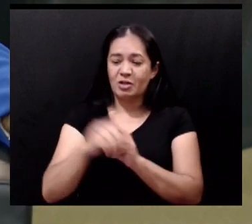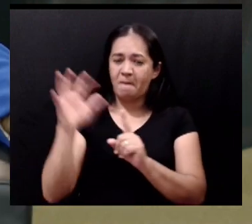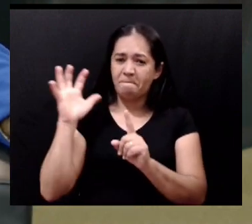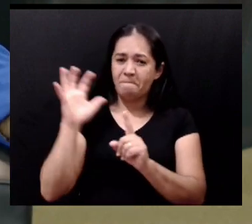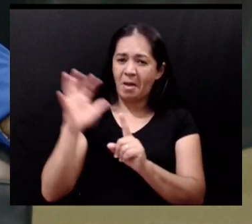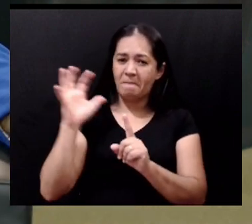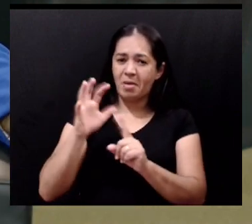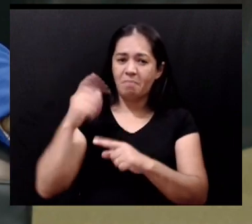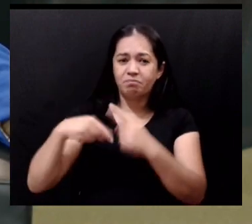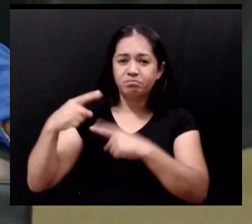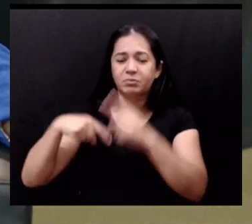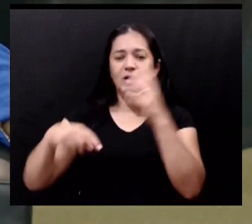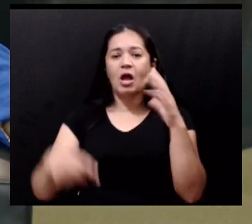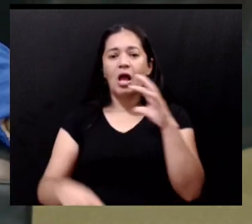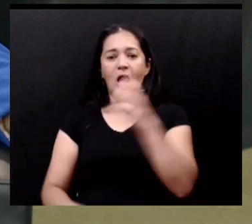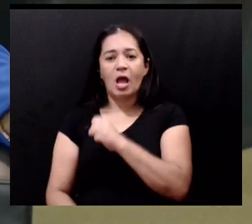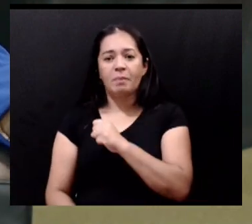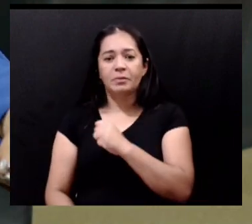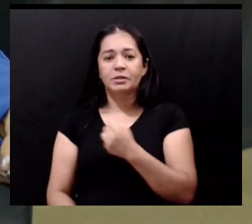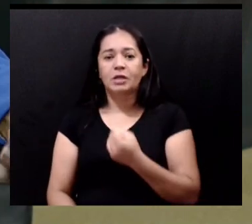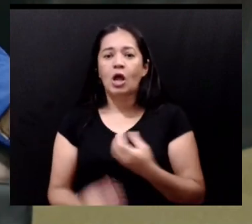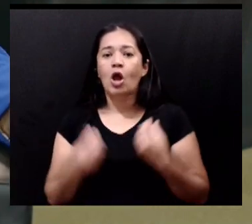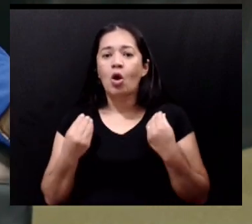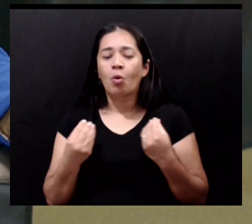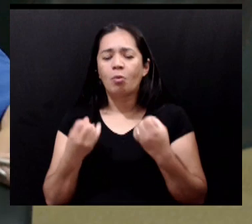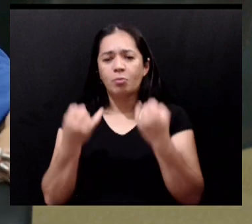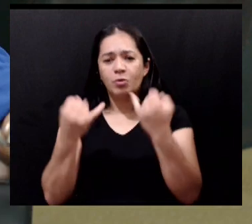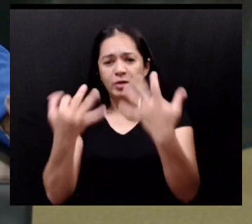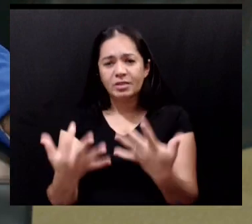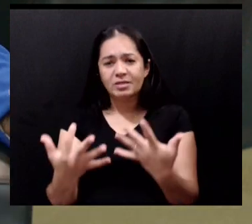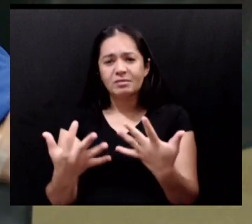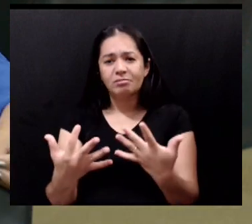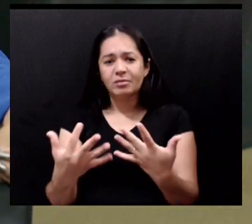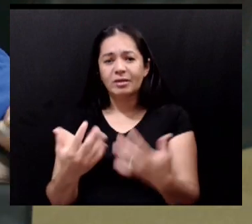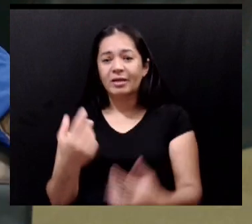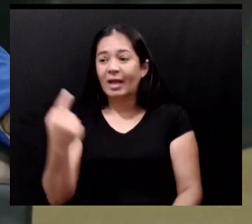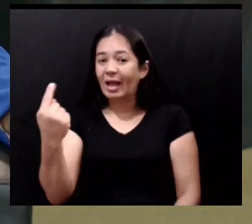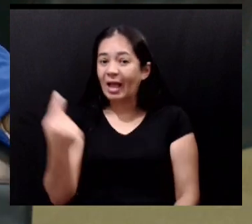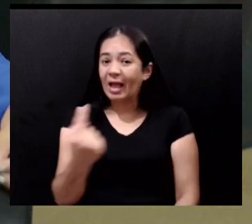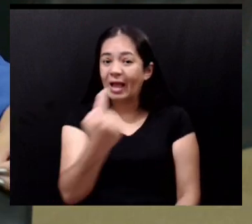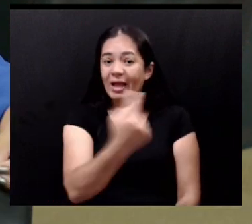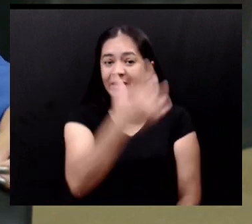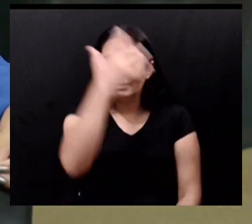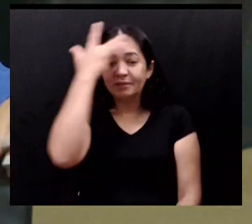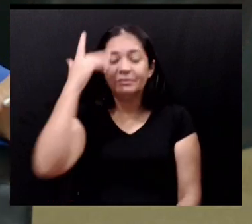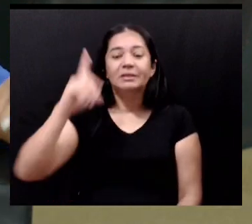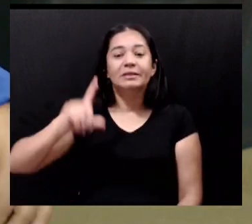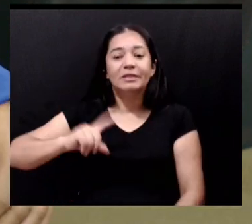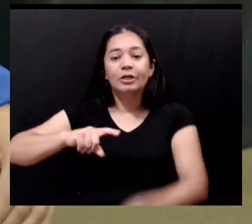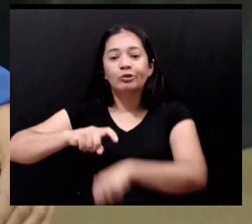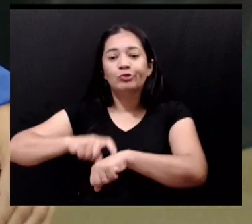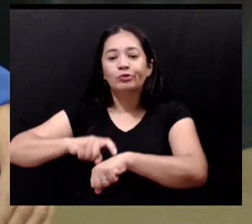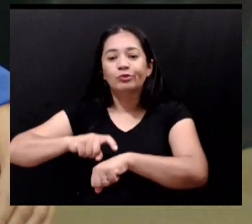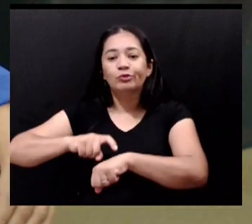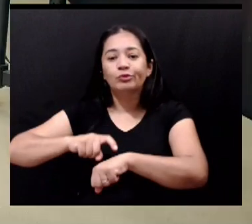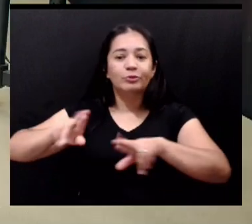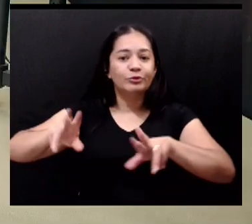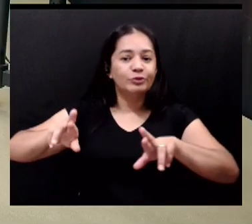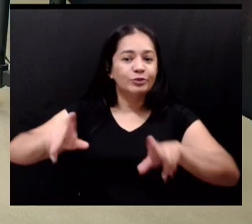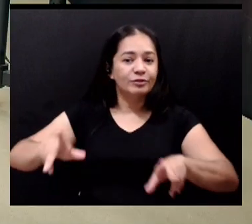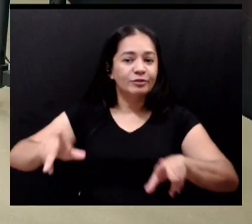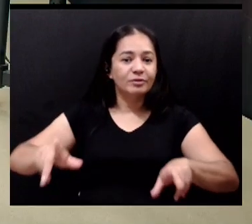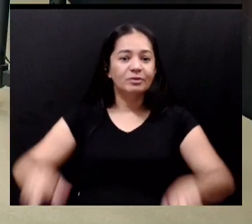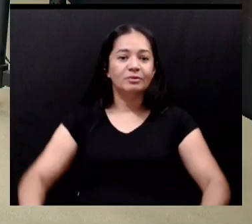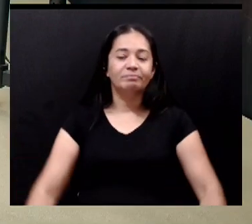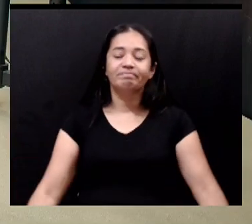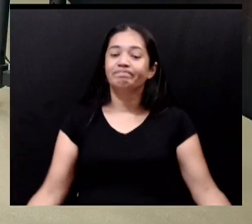Como explicar para os outros que cada pessoa tem um tempo diferente? Então,